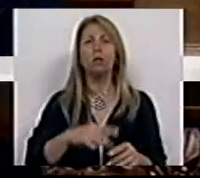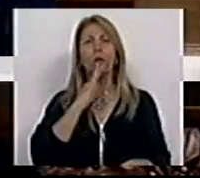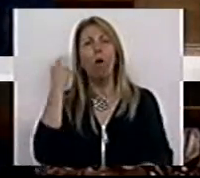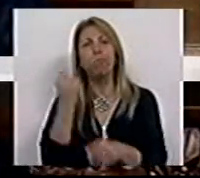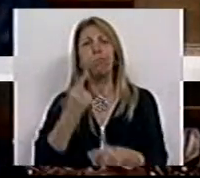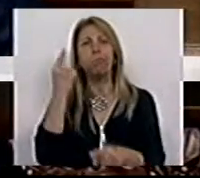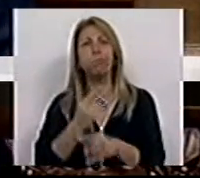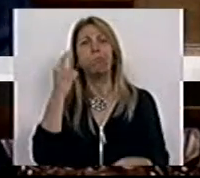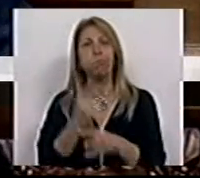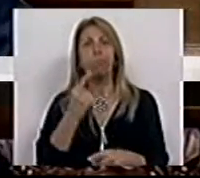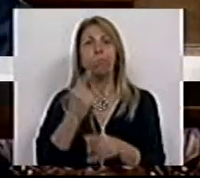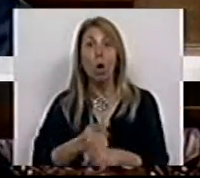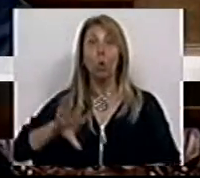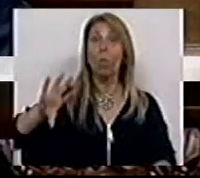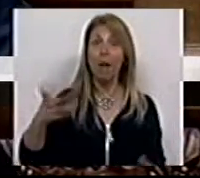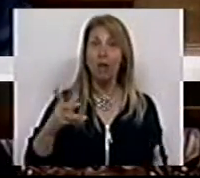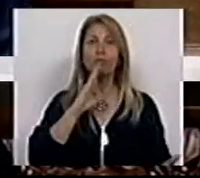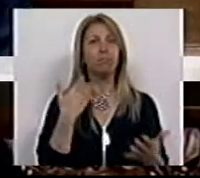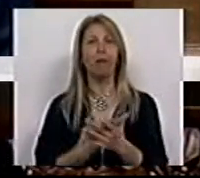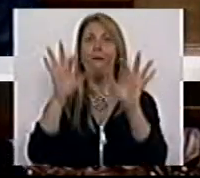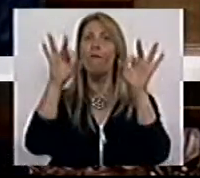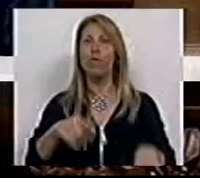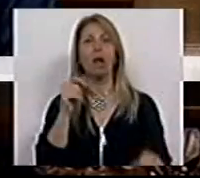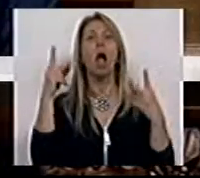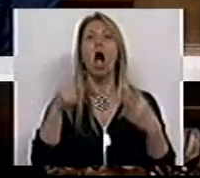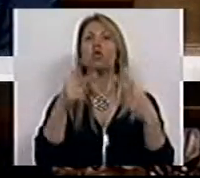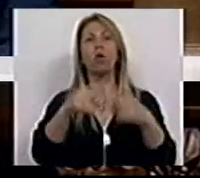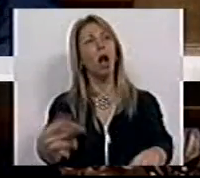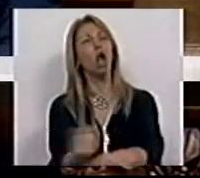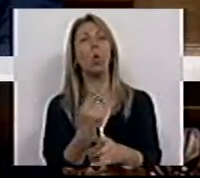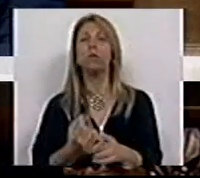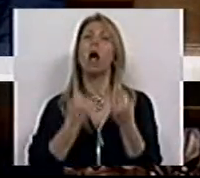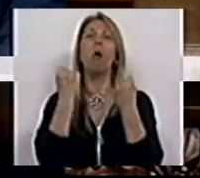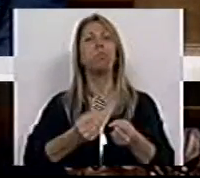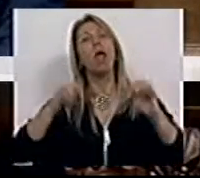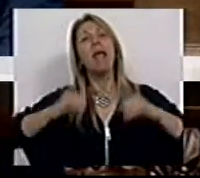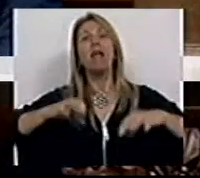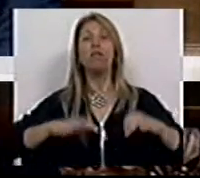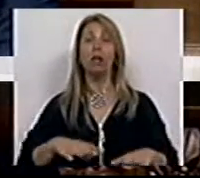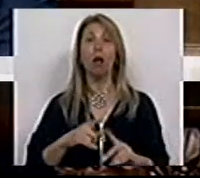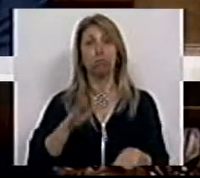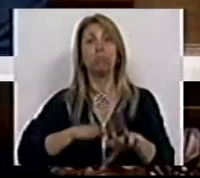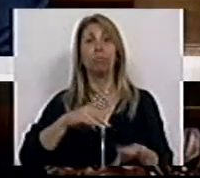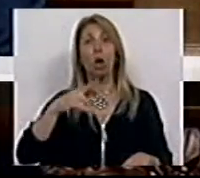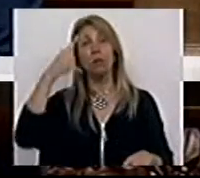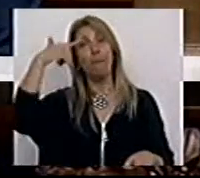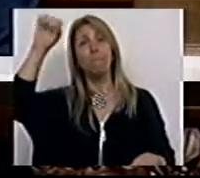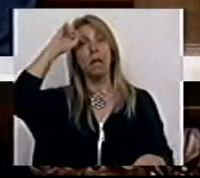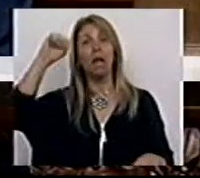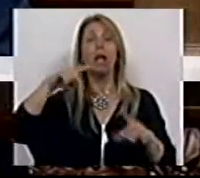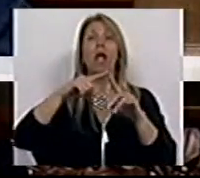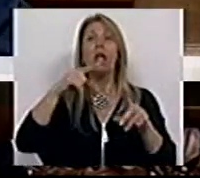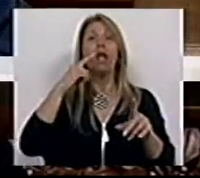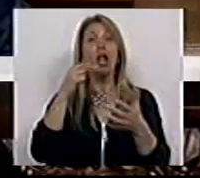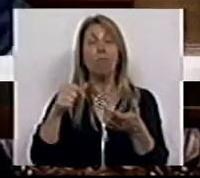prometendo romper com o garrote da austeridade e com as inevitabilidades impostas por Berlim e Bruxelas como se fossem a religião